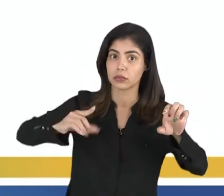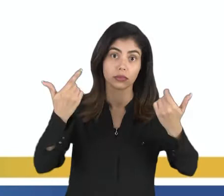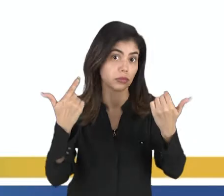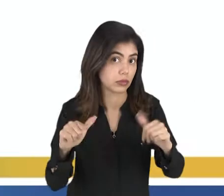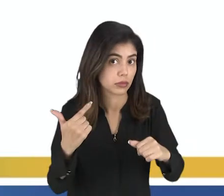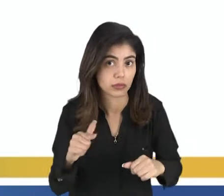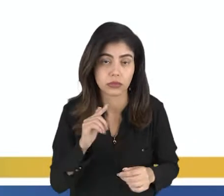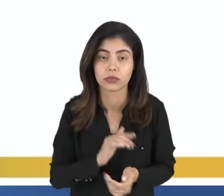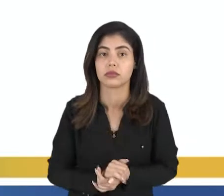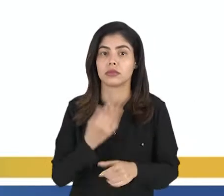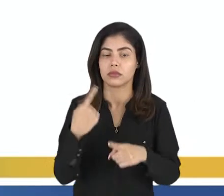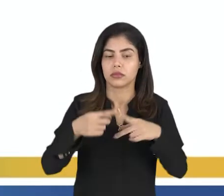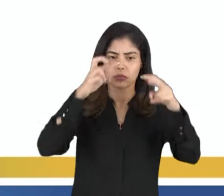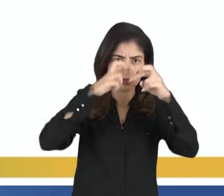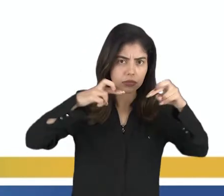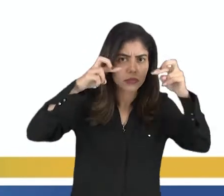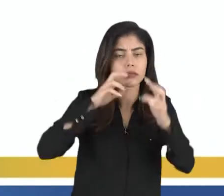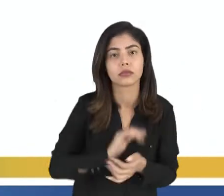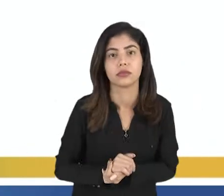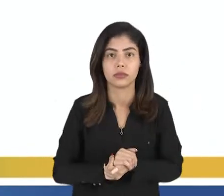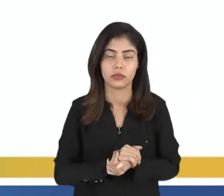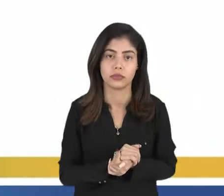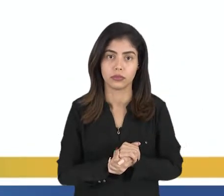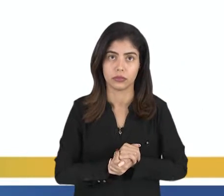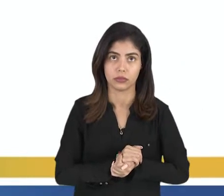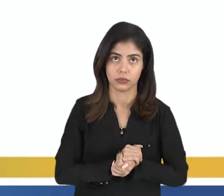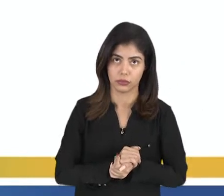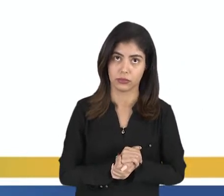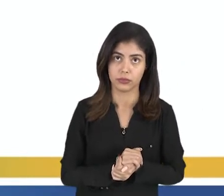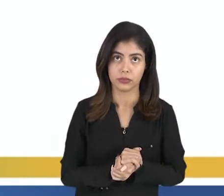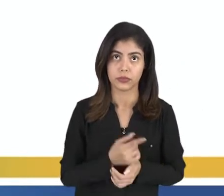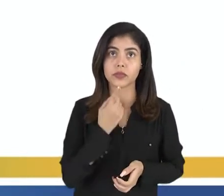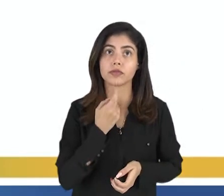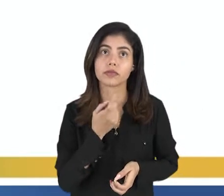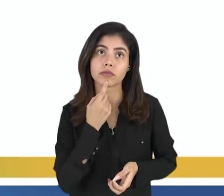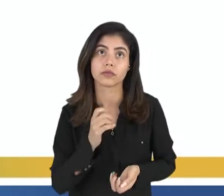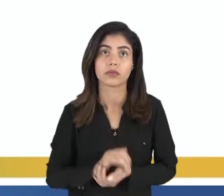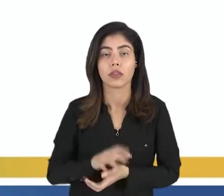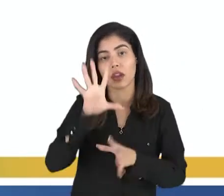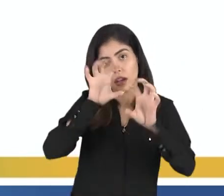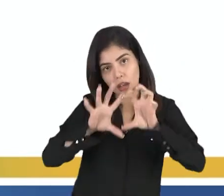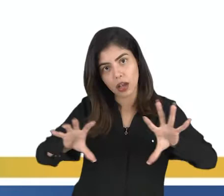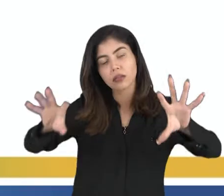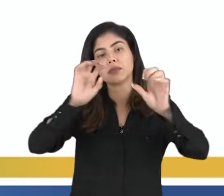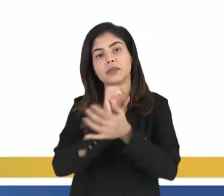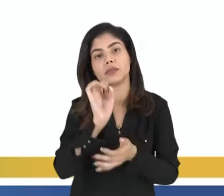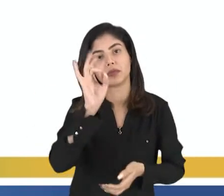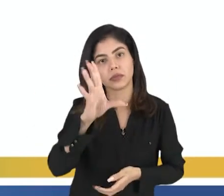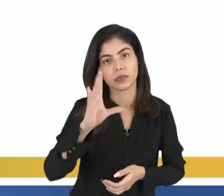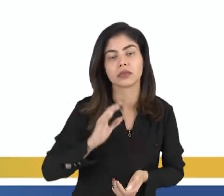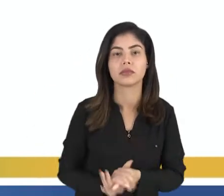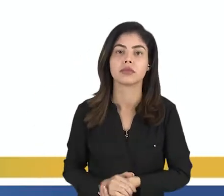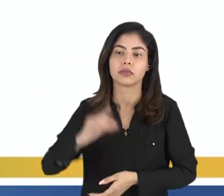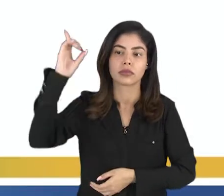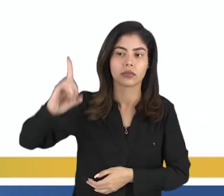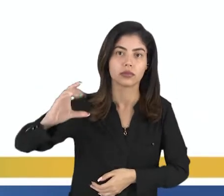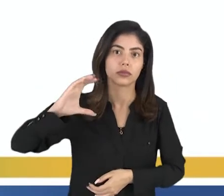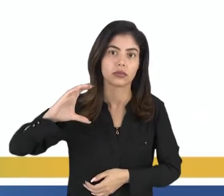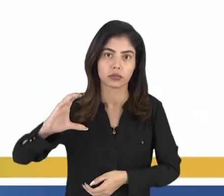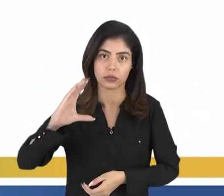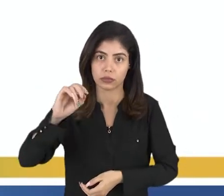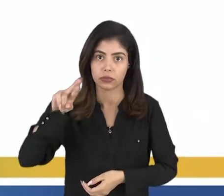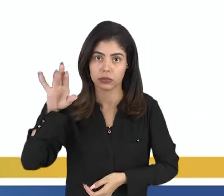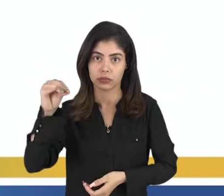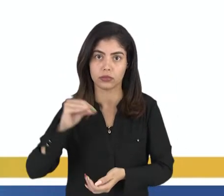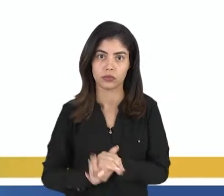esquerdo e direito, né, sendo observada a circulação do sangue rico em gás carbônico apenas do lado direito e o